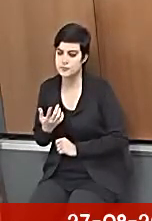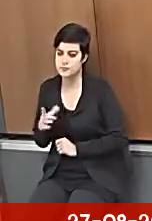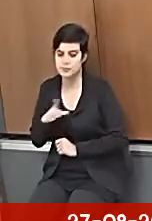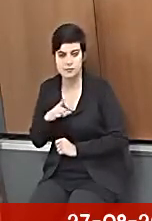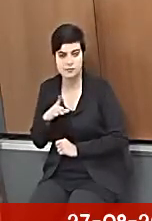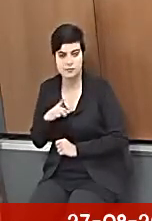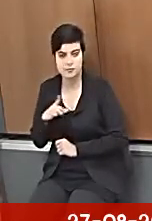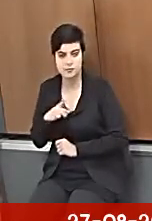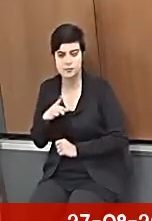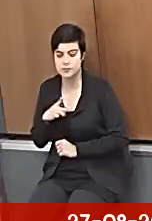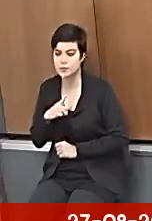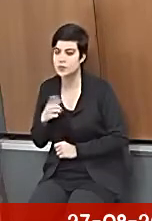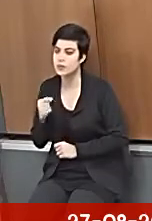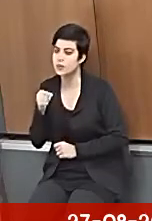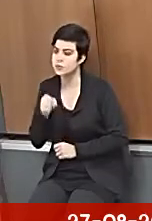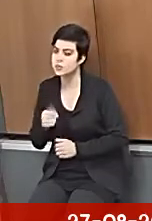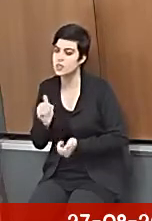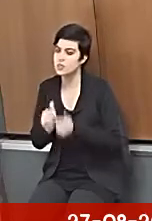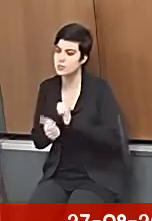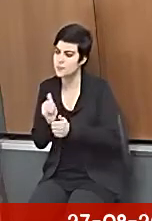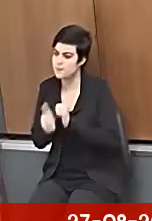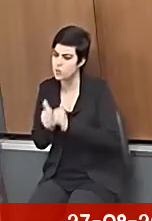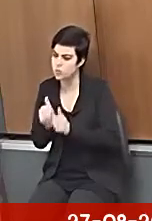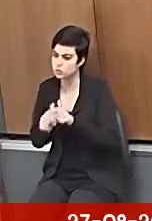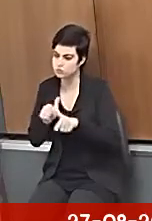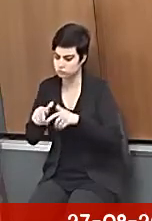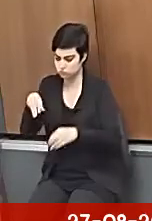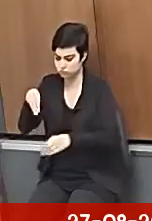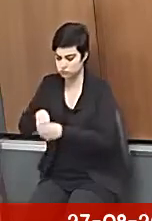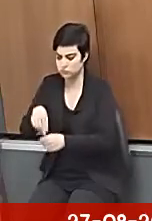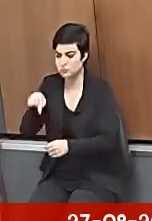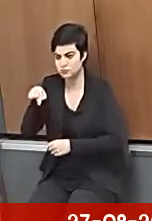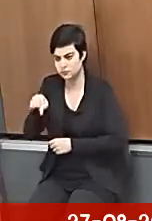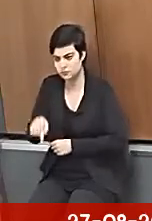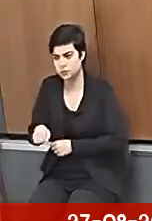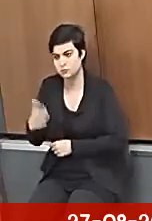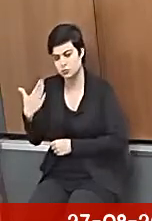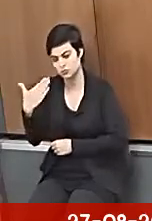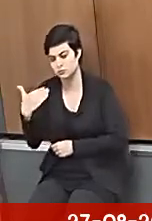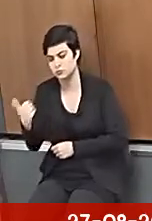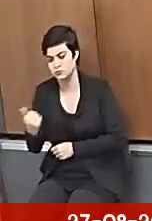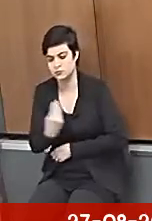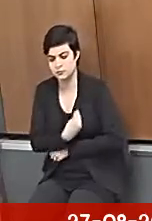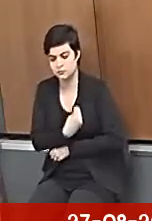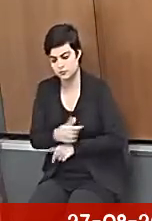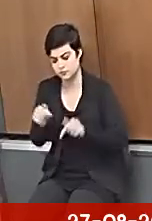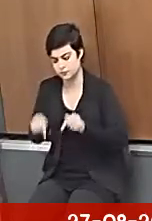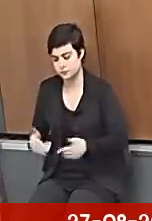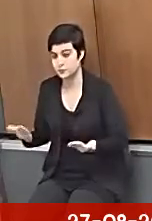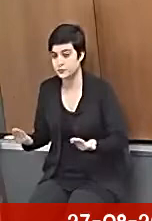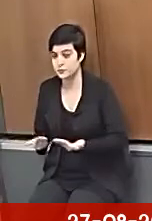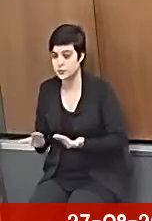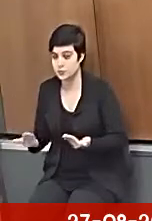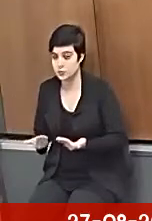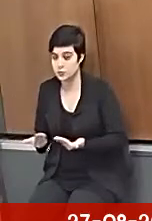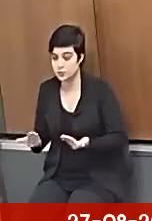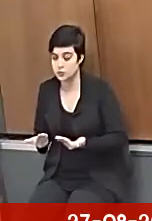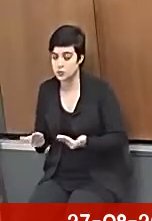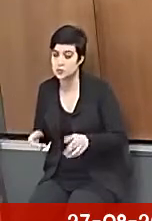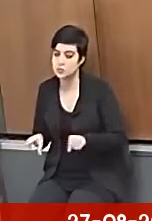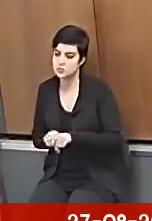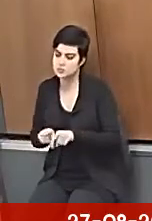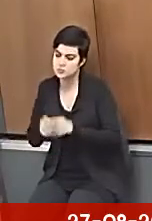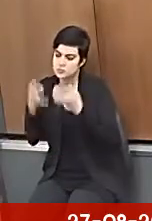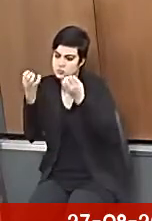que são trabalhados em cinza ele me fez um convite para que eu viesse aqui hoje e fizesse uma